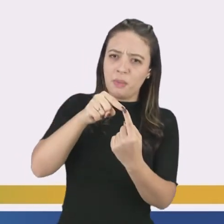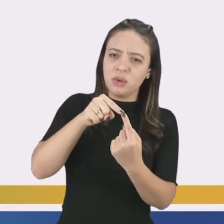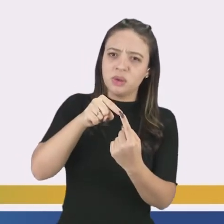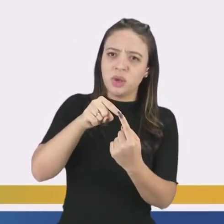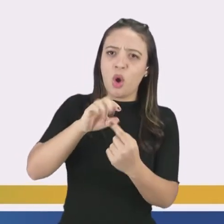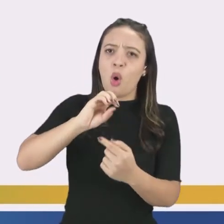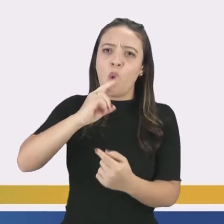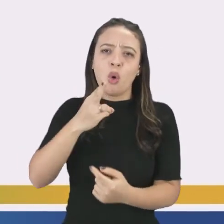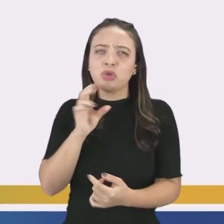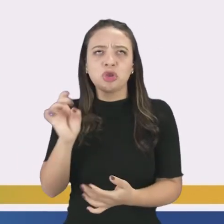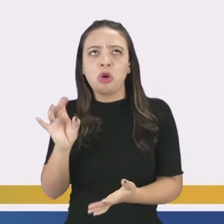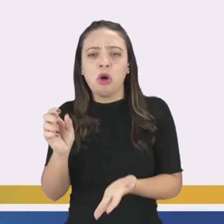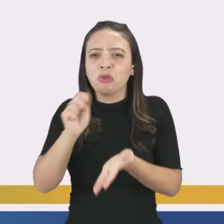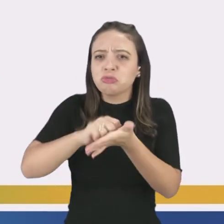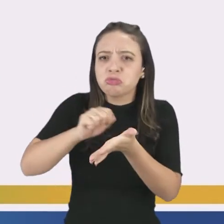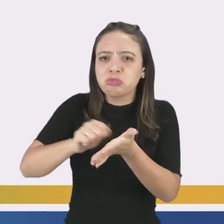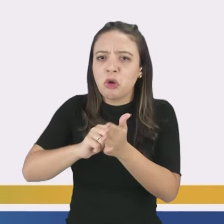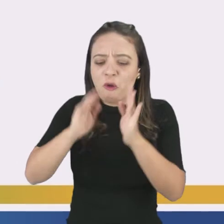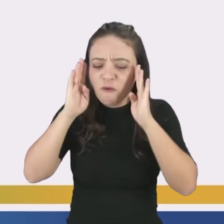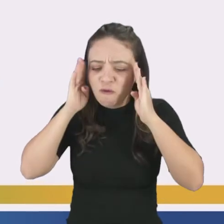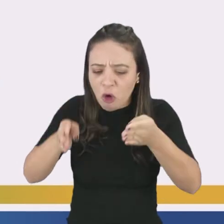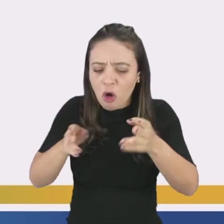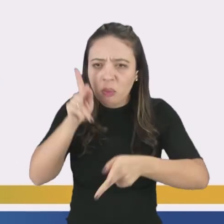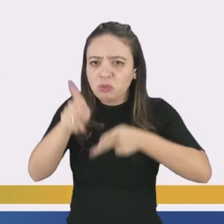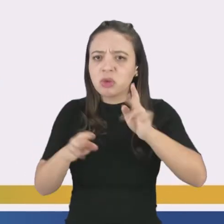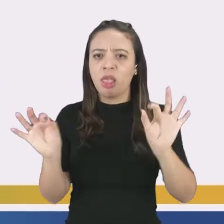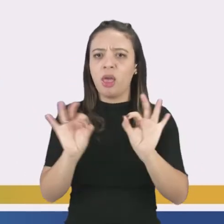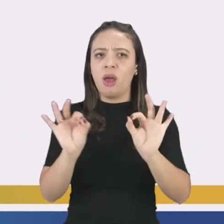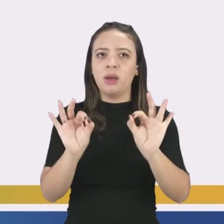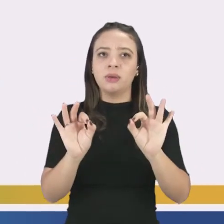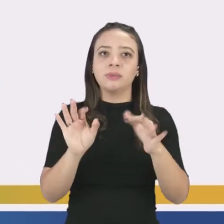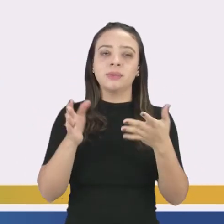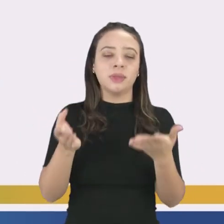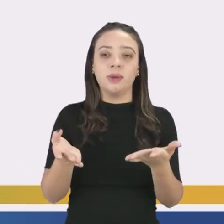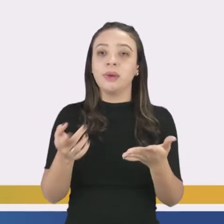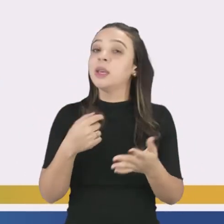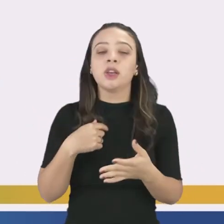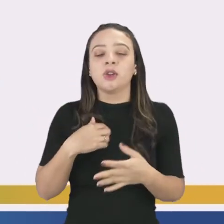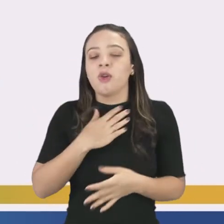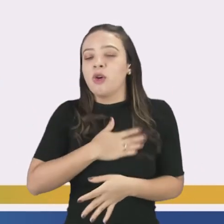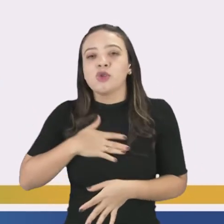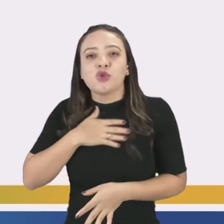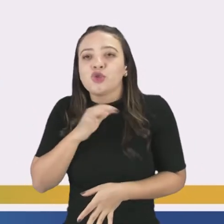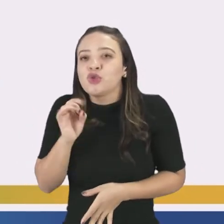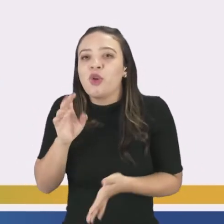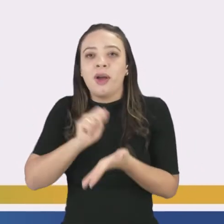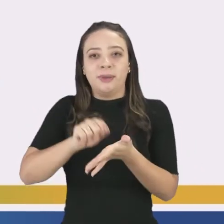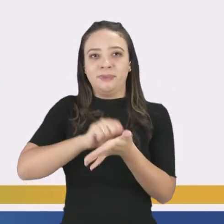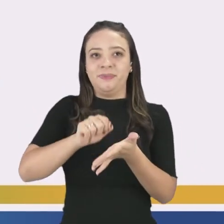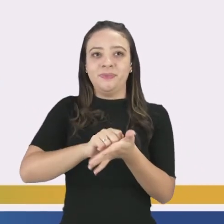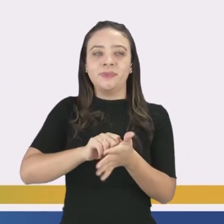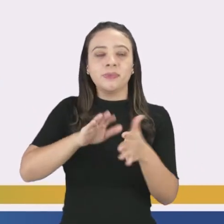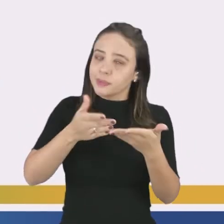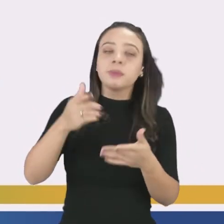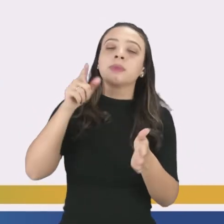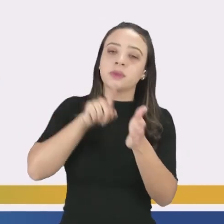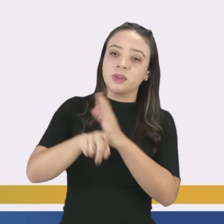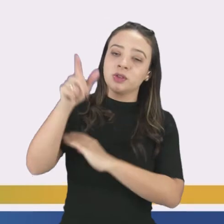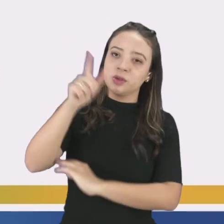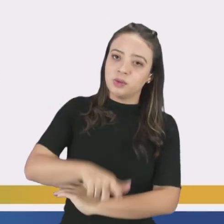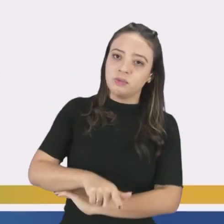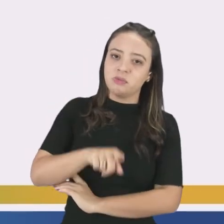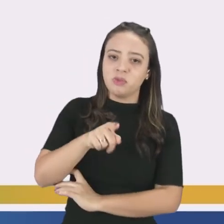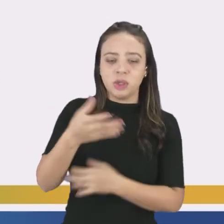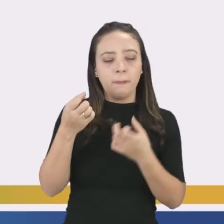apenas escrever sem determinar um tipo de público? Aí ela coloca lá: apenas escrever. E aí ele pergunta novamente: você poderia nos dar